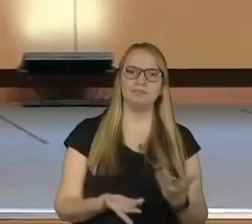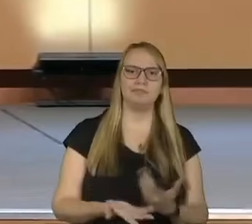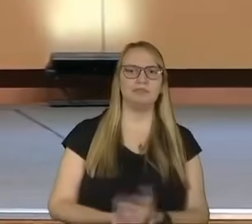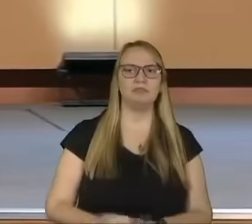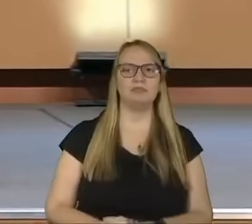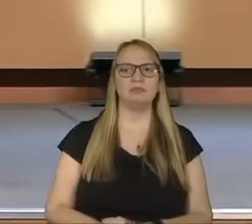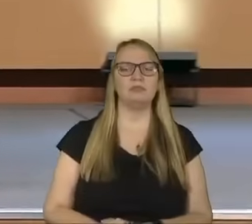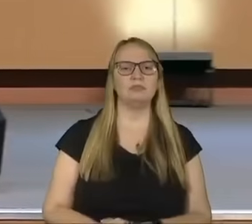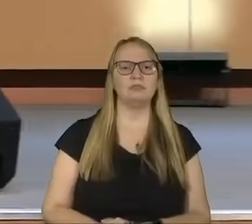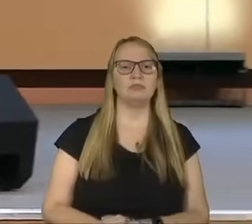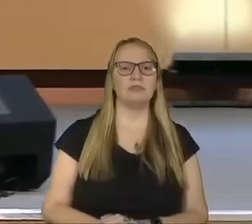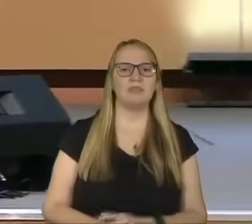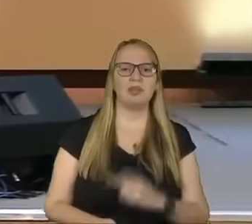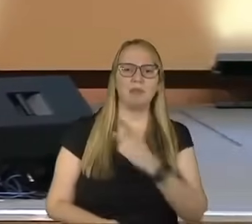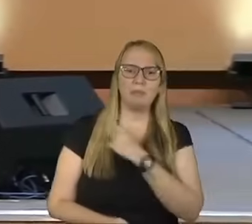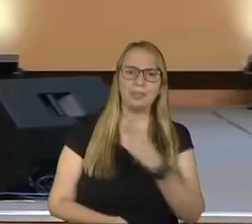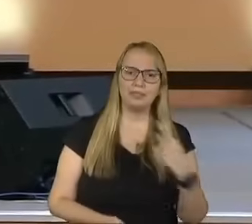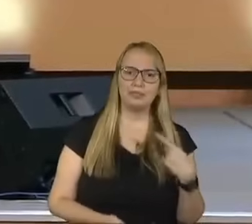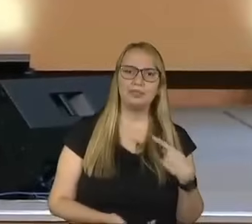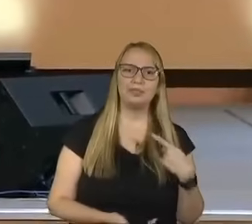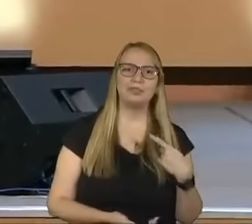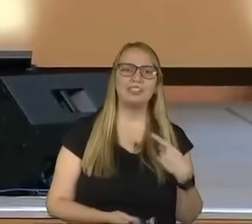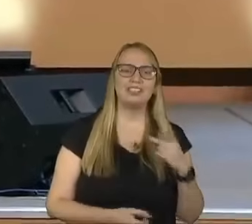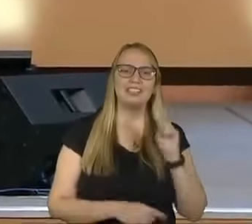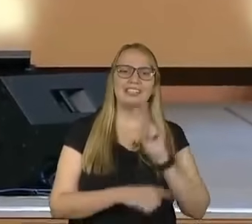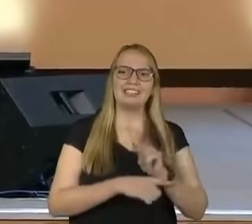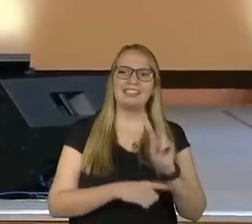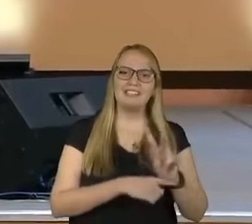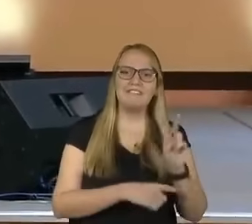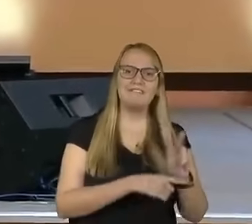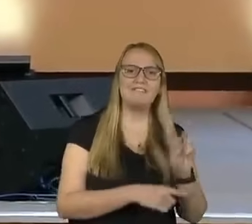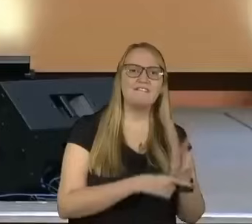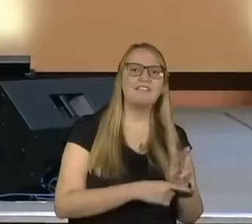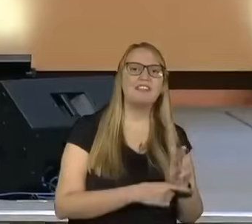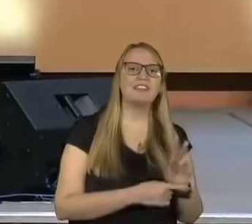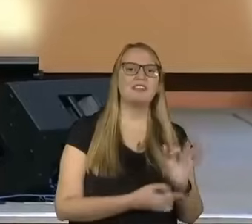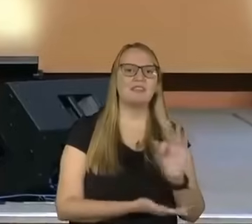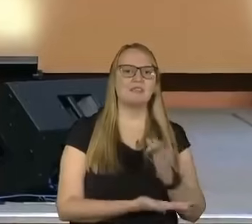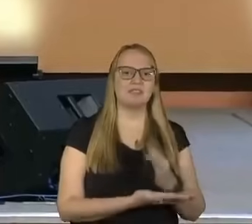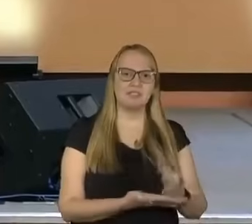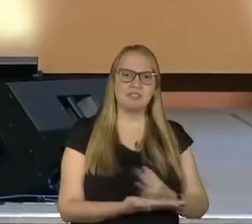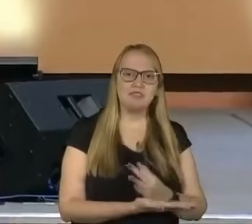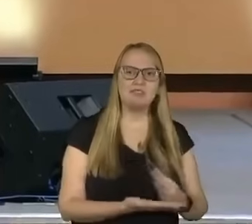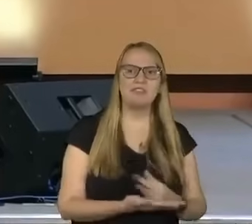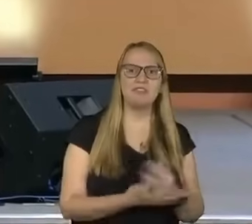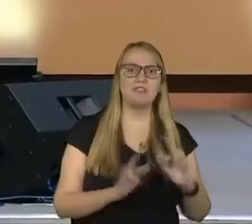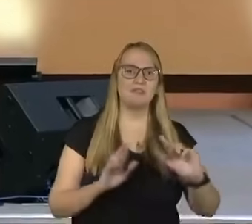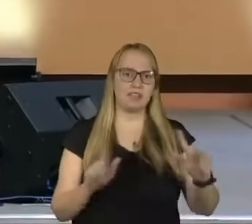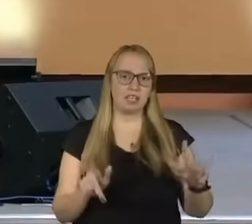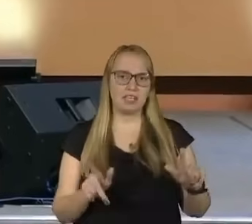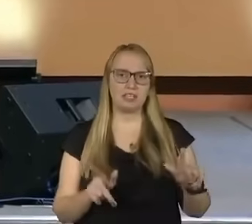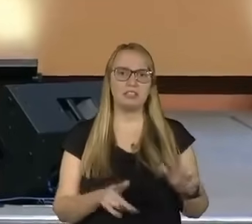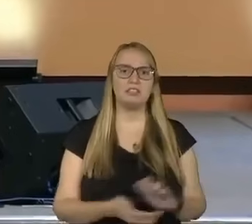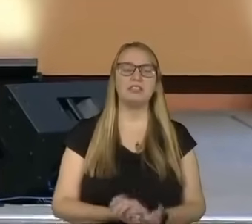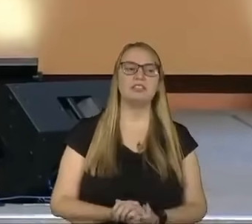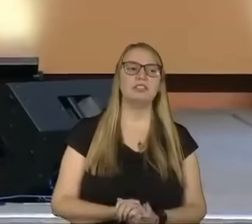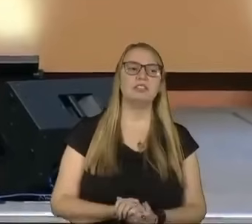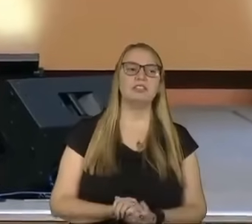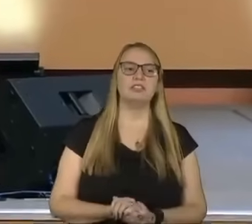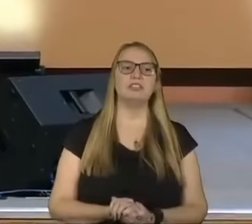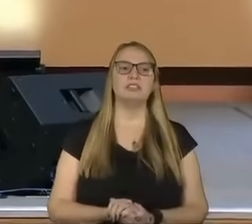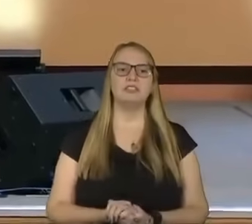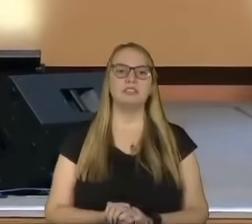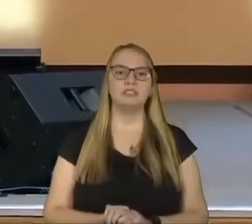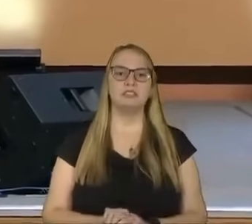igreja um pastor defende uma tese teológica que não é de acordo com a dele é Mercenário